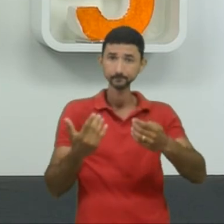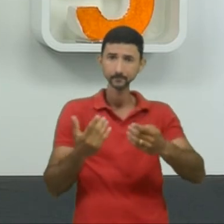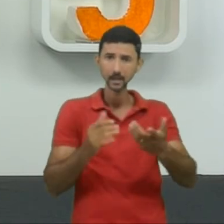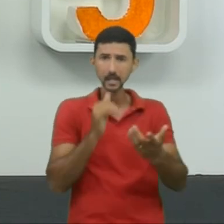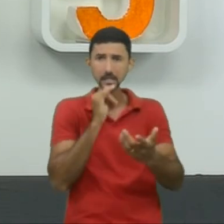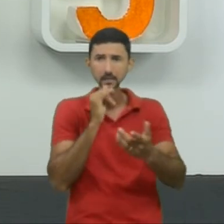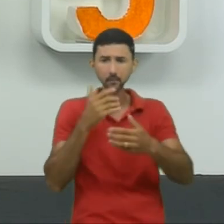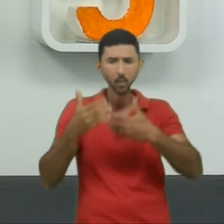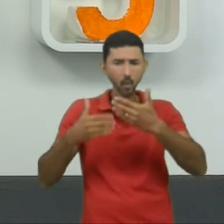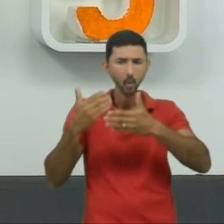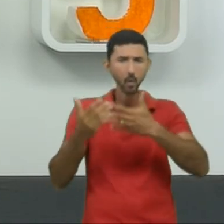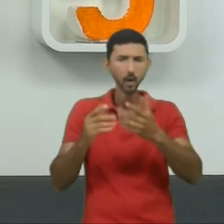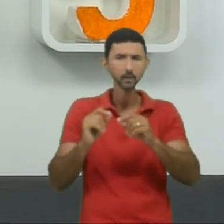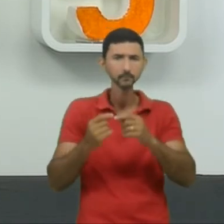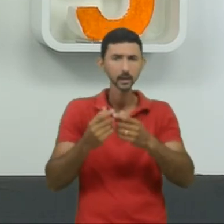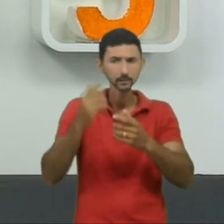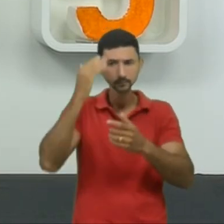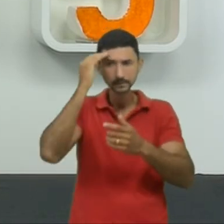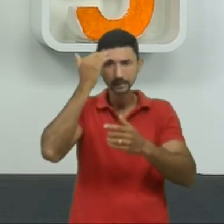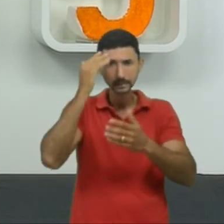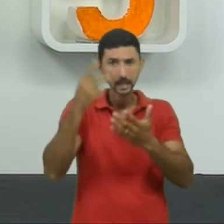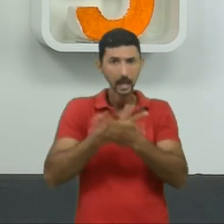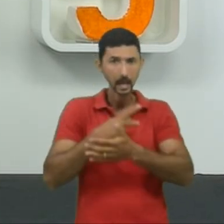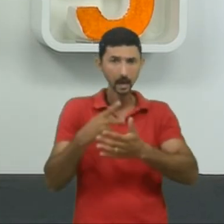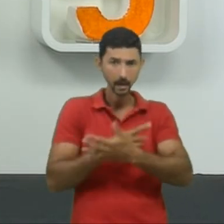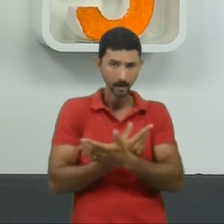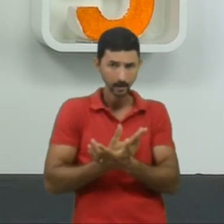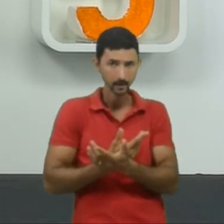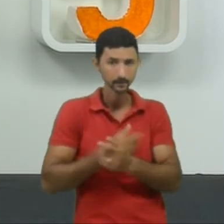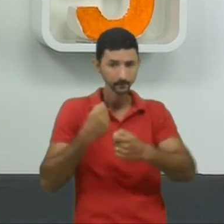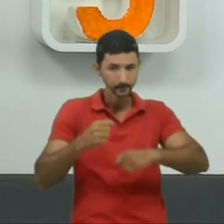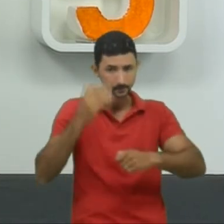Para a gente não interpretar mal, poxa, mas